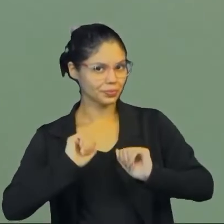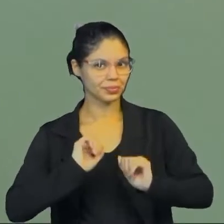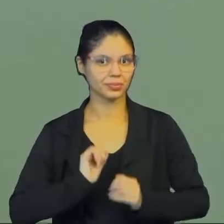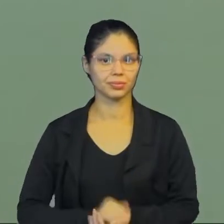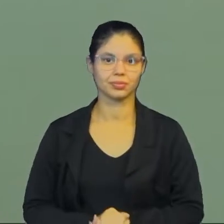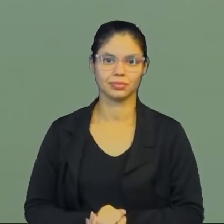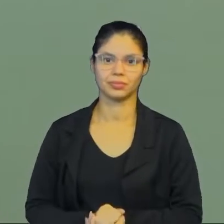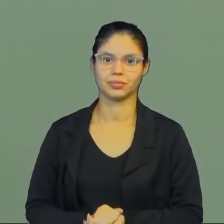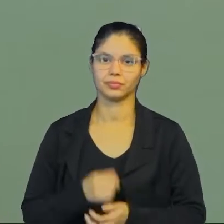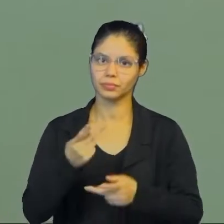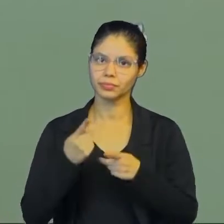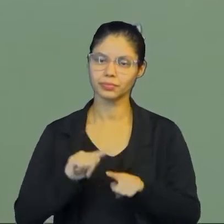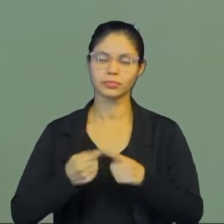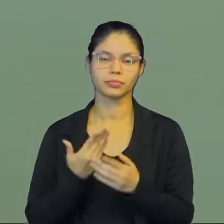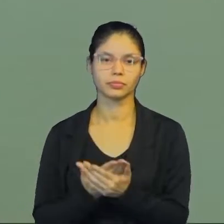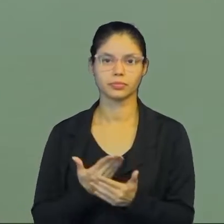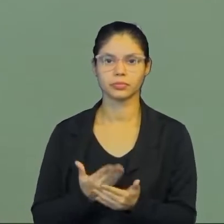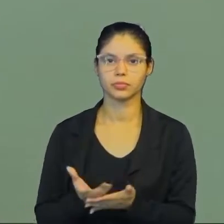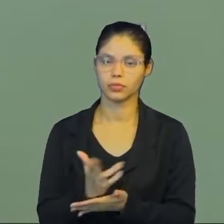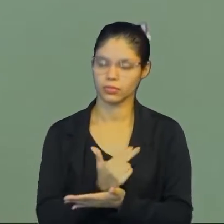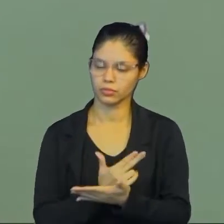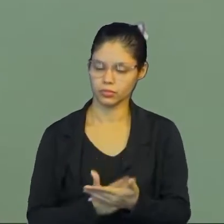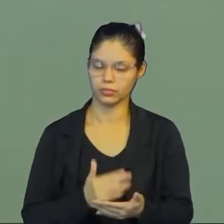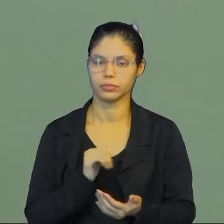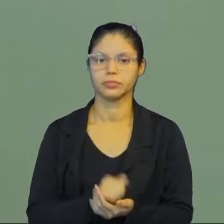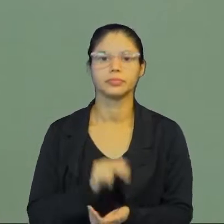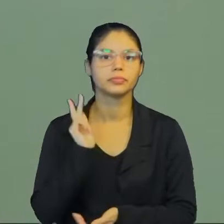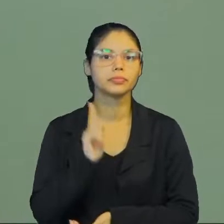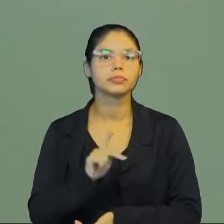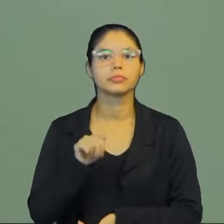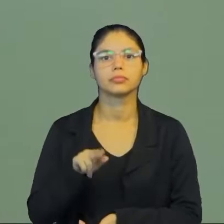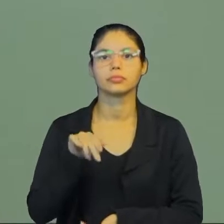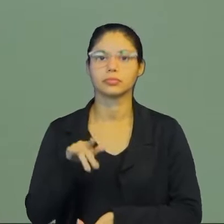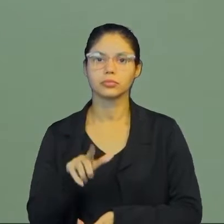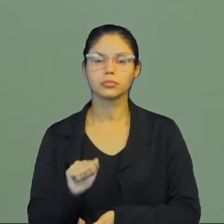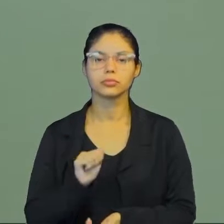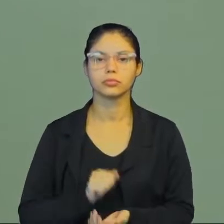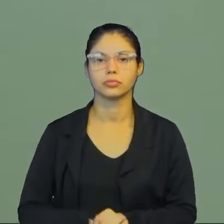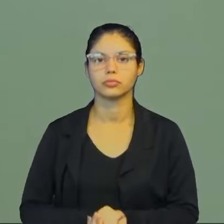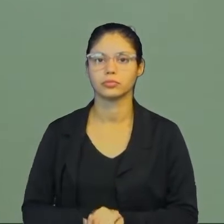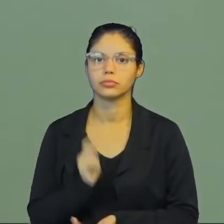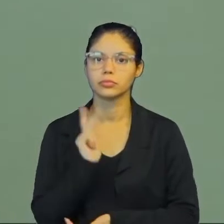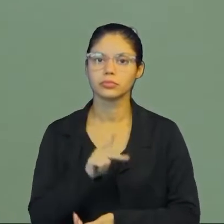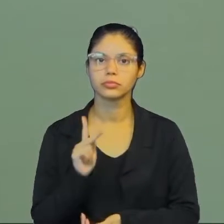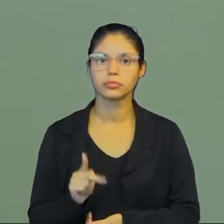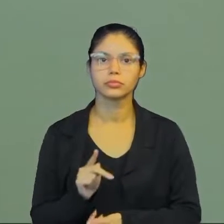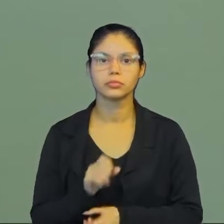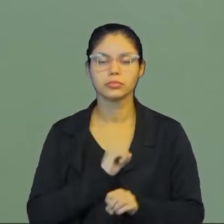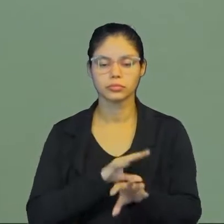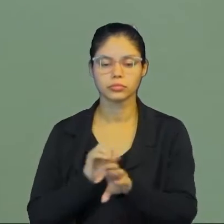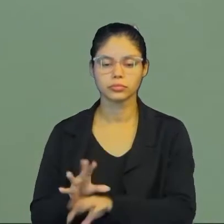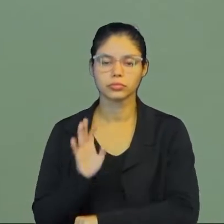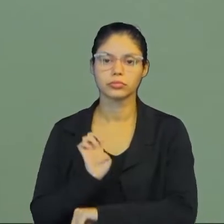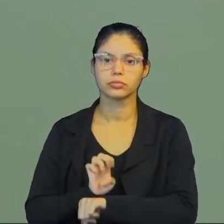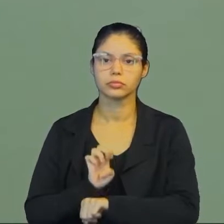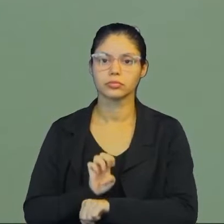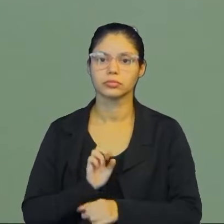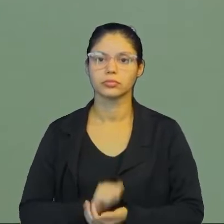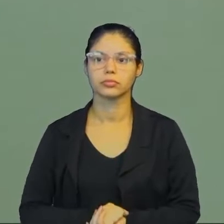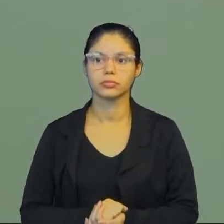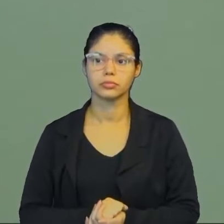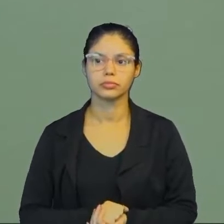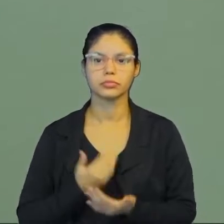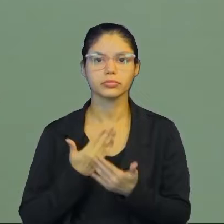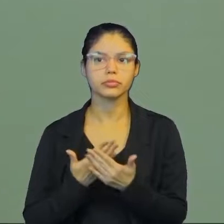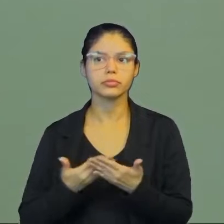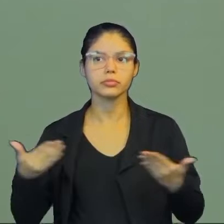Olá, meus amigos, sejam bem-vindos a mais uma aula de arte. Eu sou Anailson Mesquita, professor da Rede Estadual de